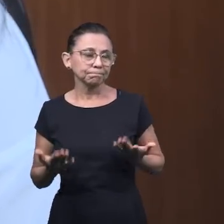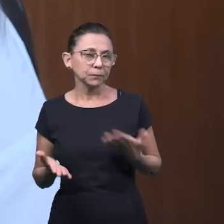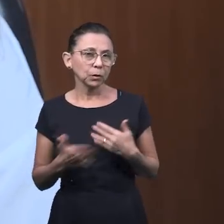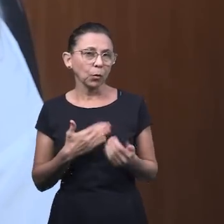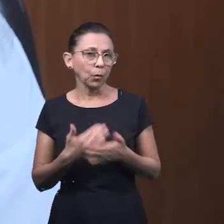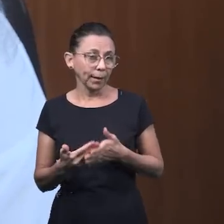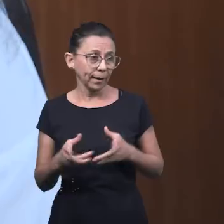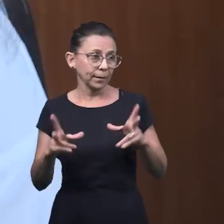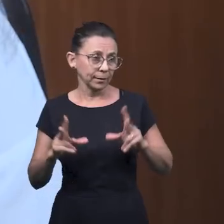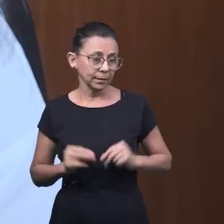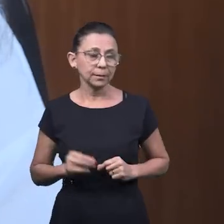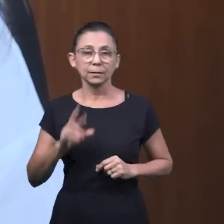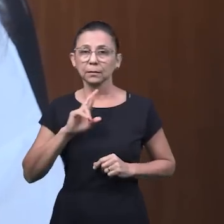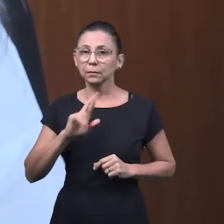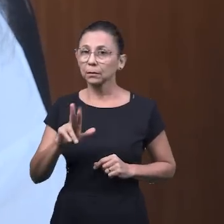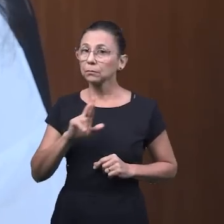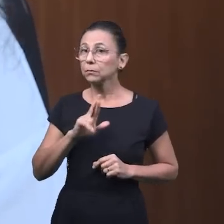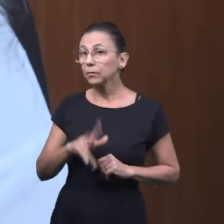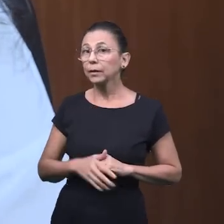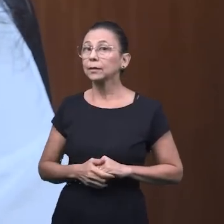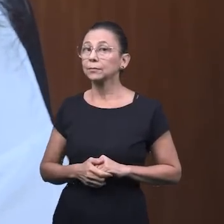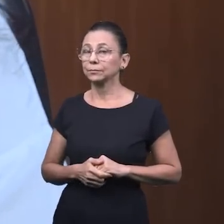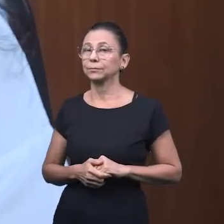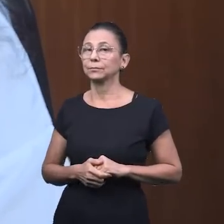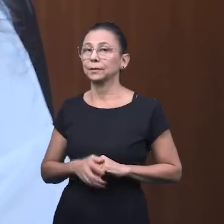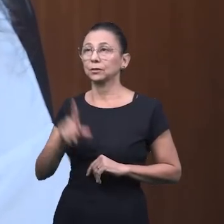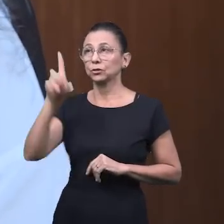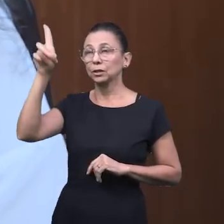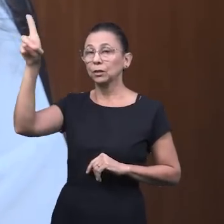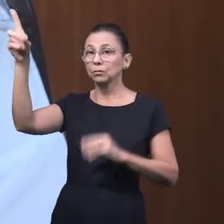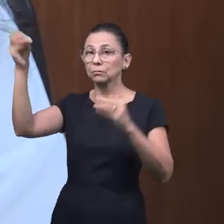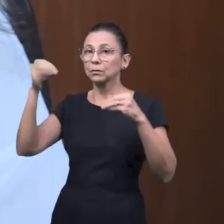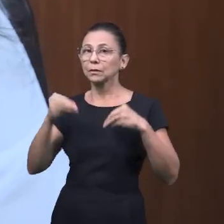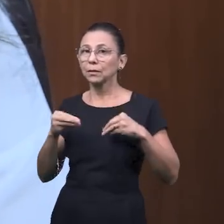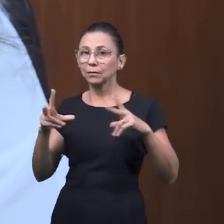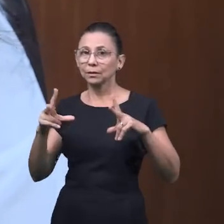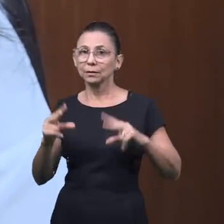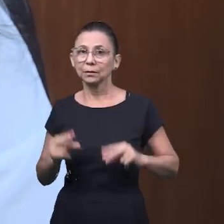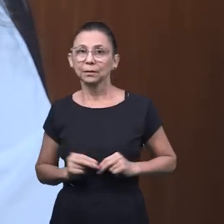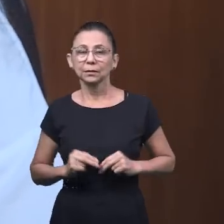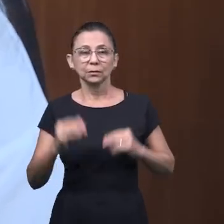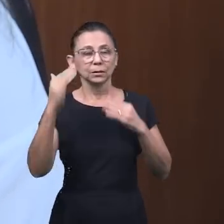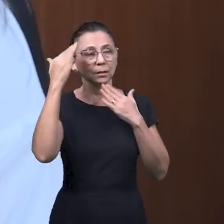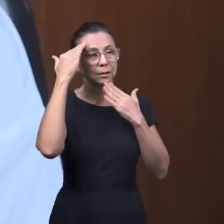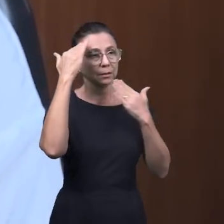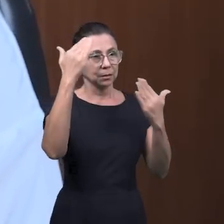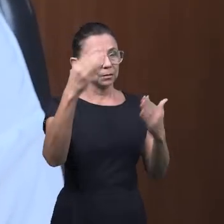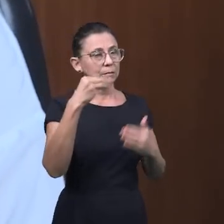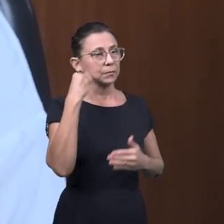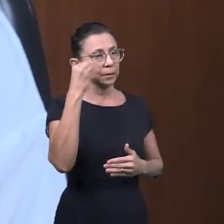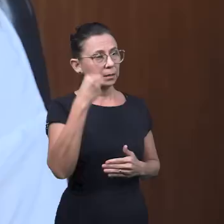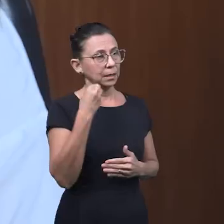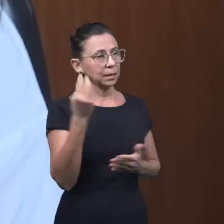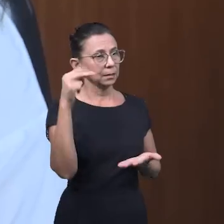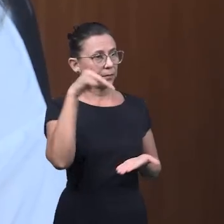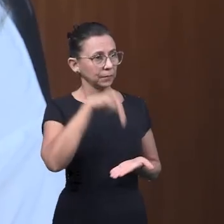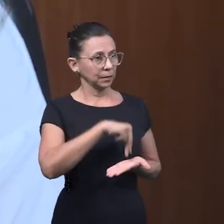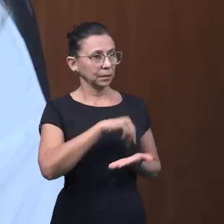E não é uma herança qualquer, né? É uma herança vinda do céu. E eu agradeço muito a sua